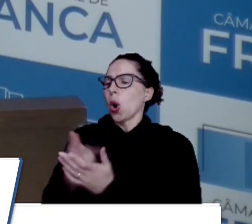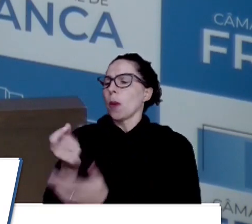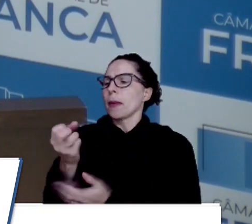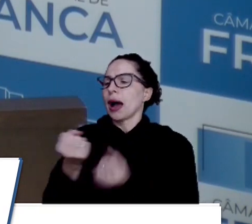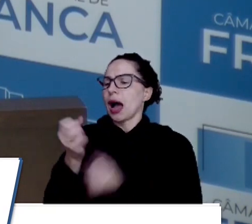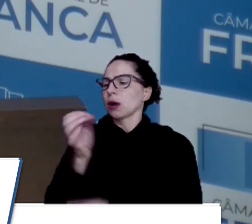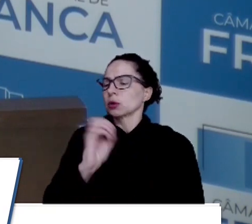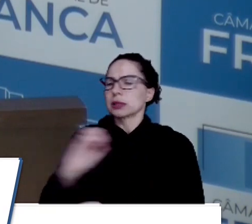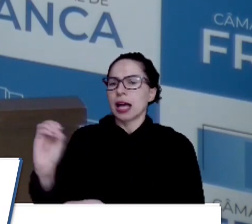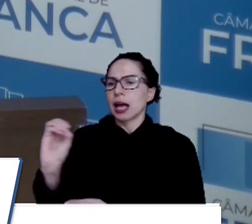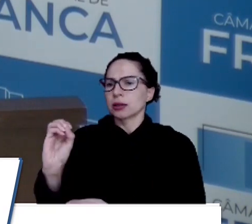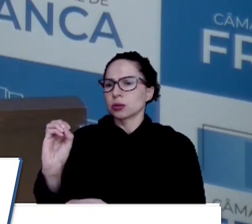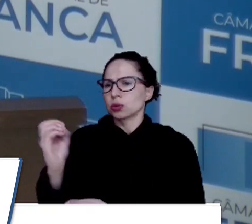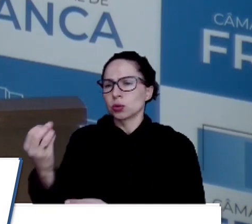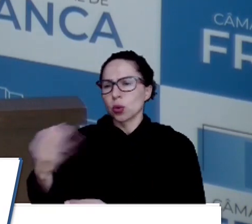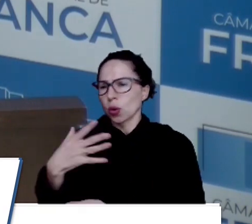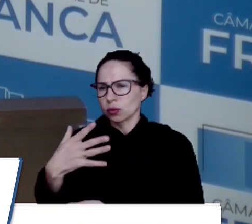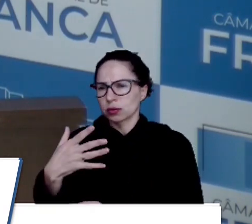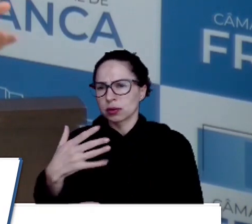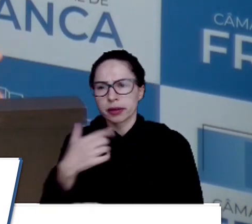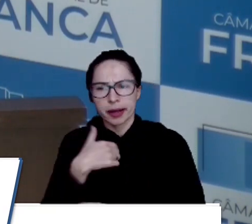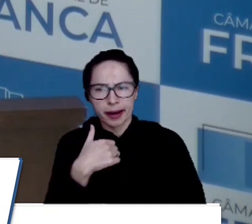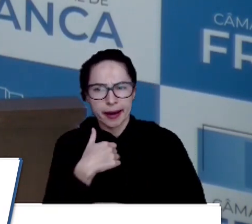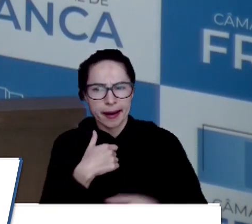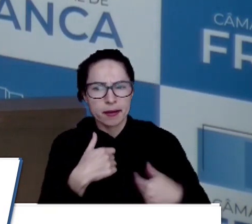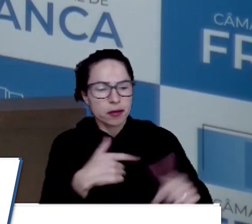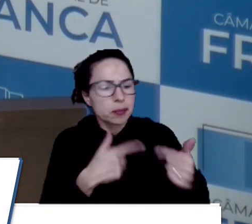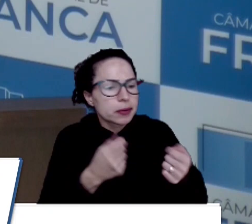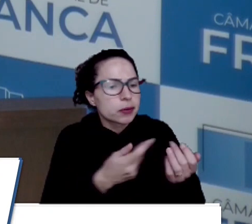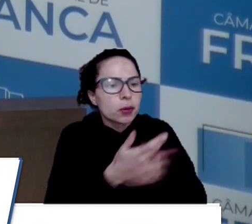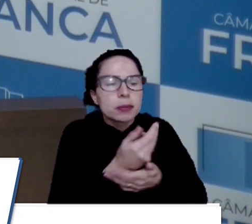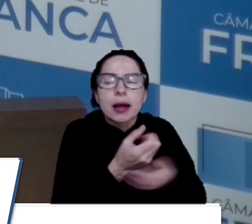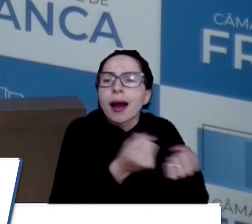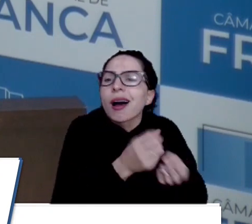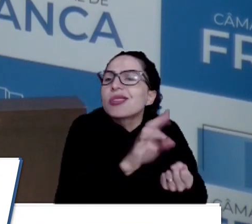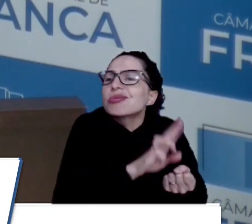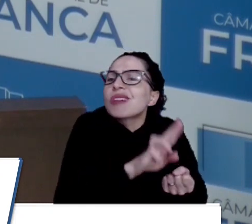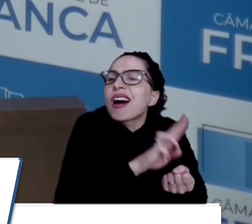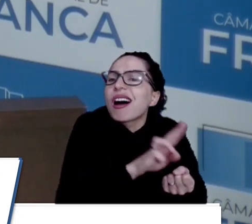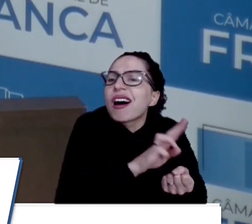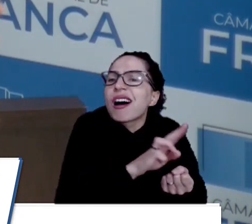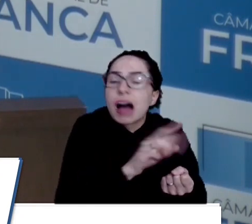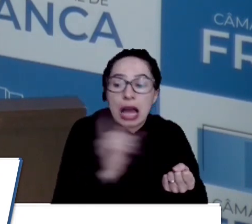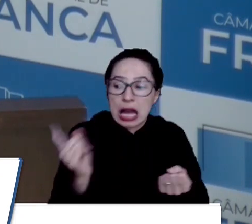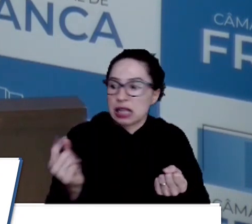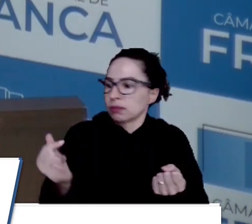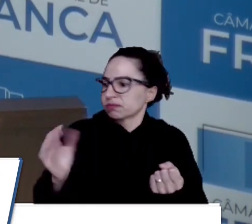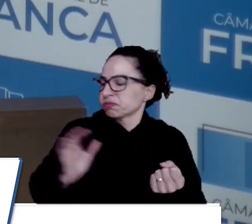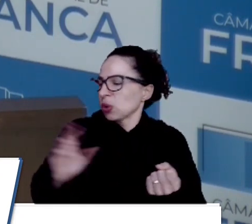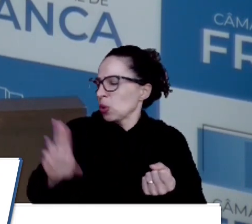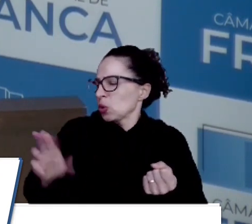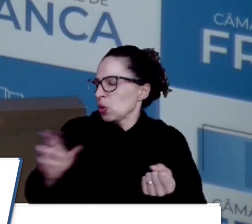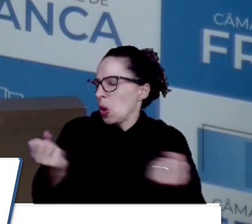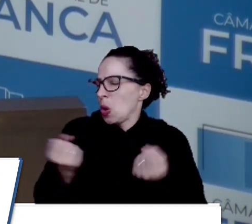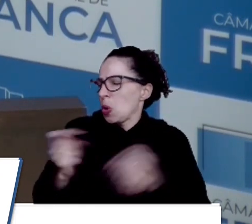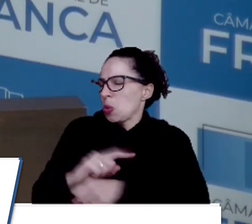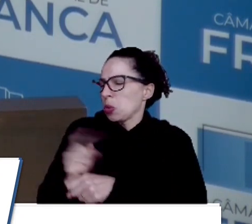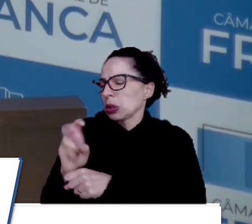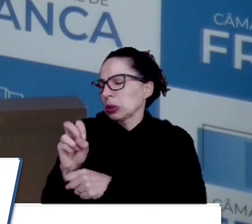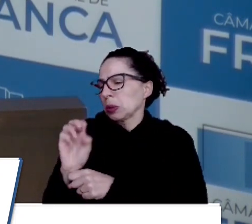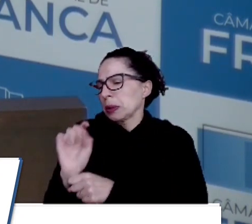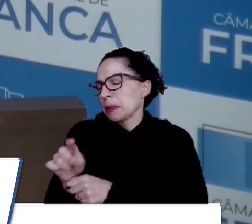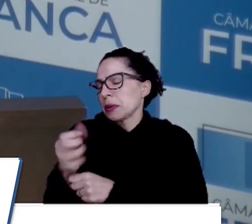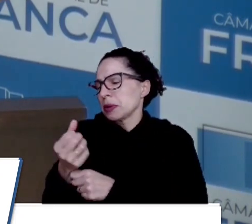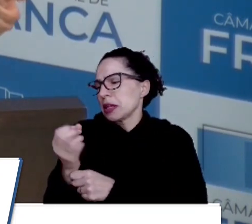concessionária. Eu tenho que comprar um carro usado, depois que o rico usou 50 mil quilômetros, 60 mil